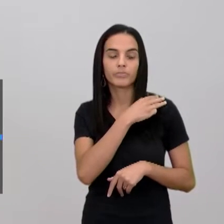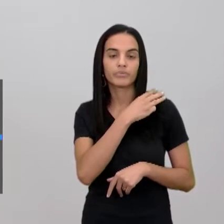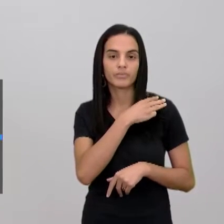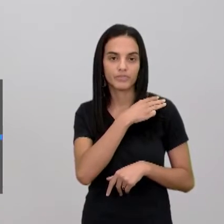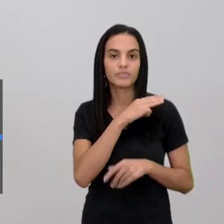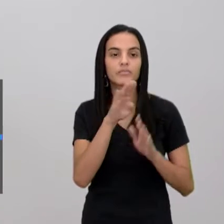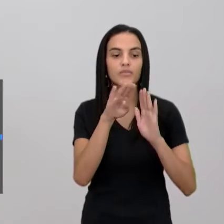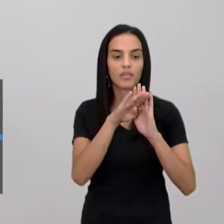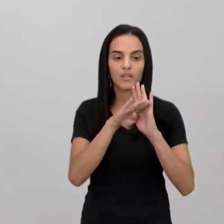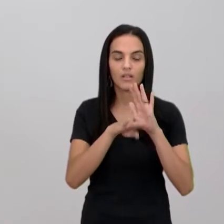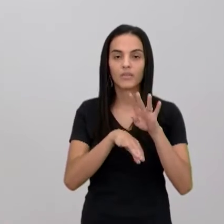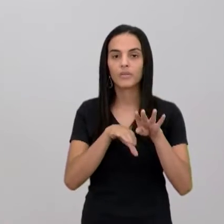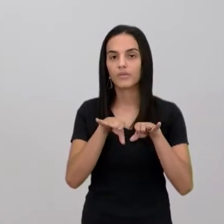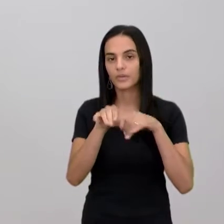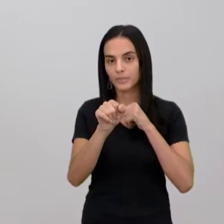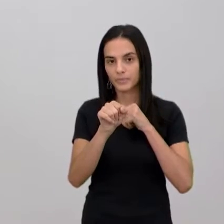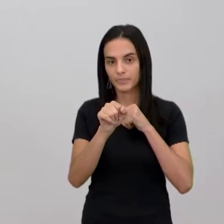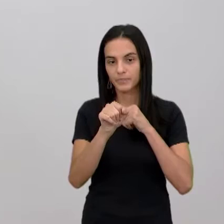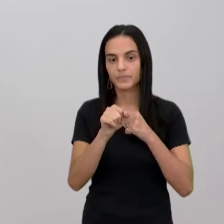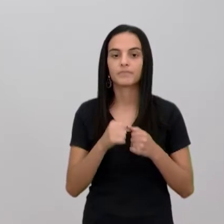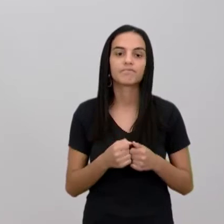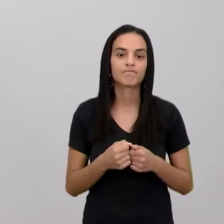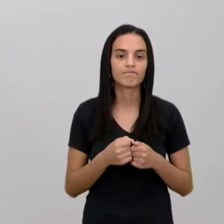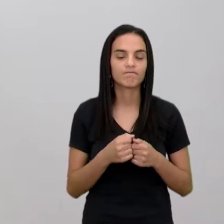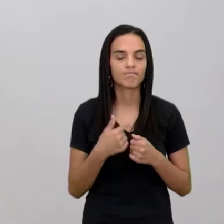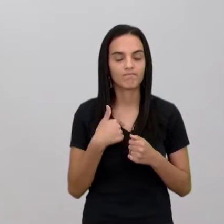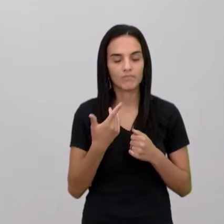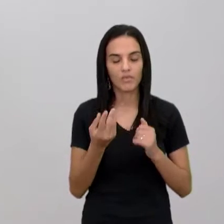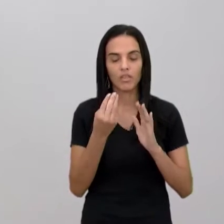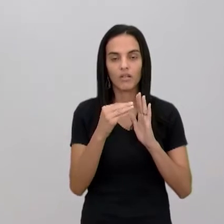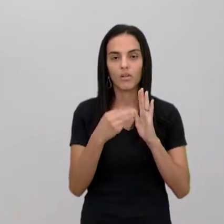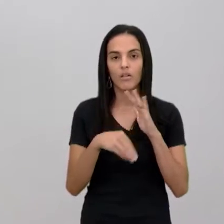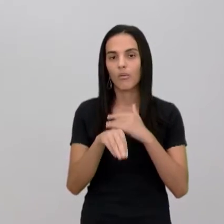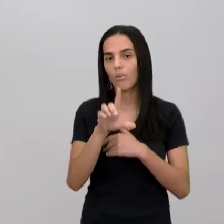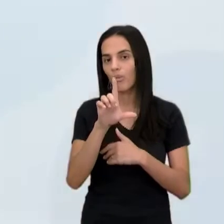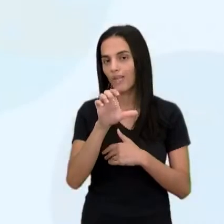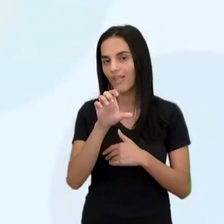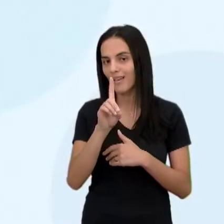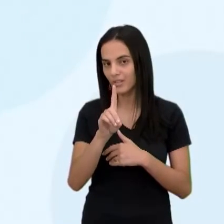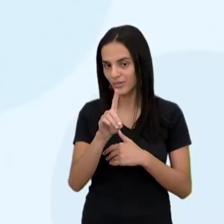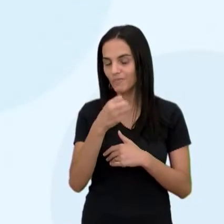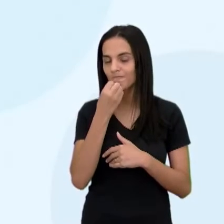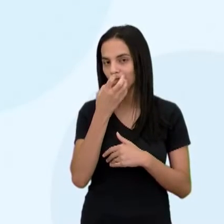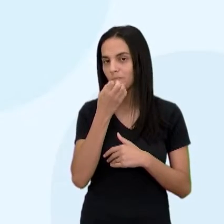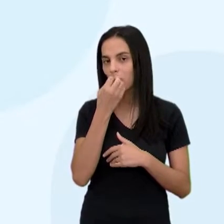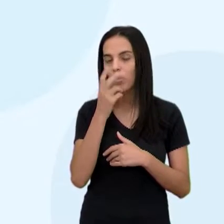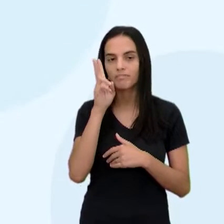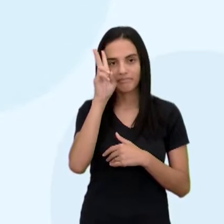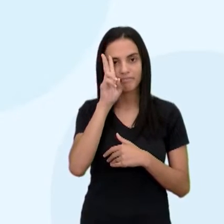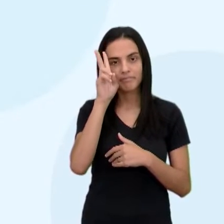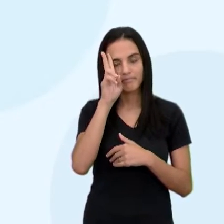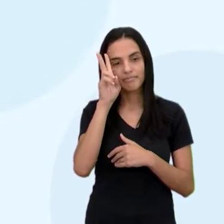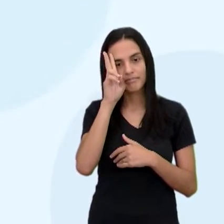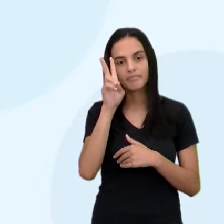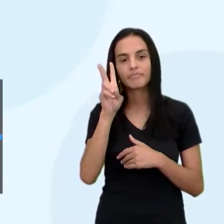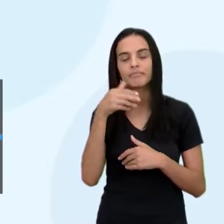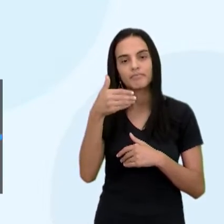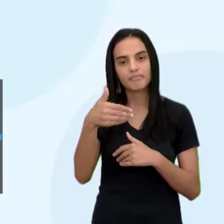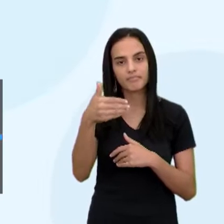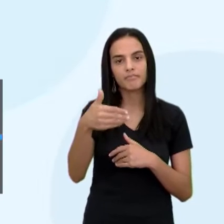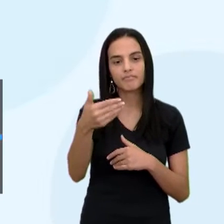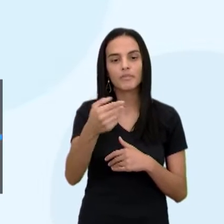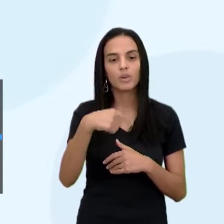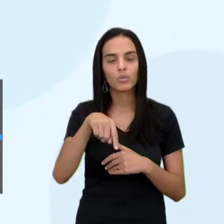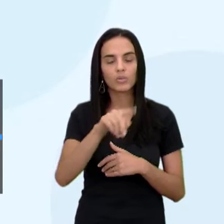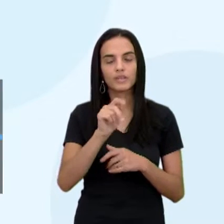itinerários formativos. Vamos colocar no LED ali, porque é sempre bom a gente relembrar a trajetória que a